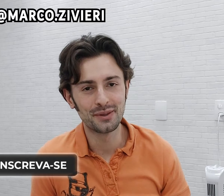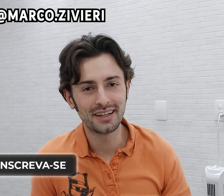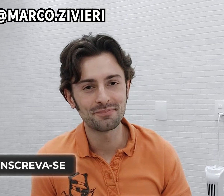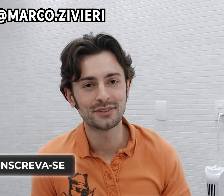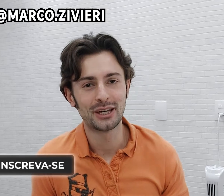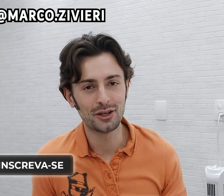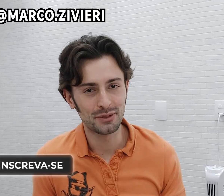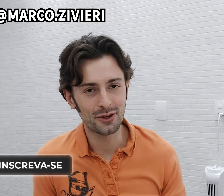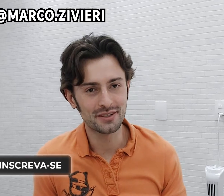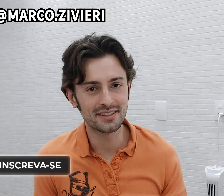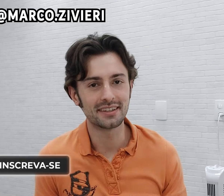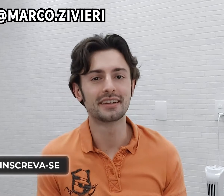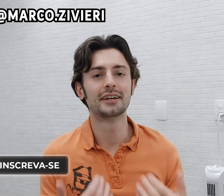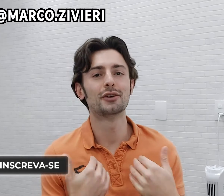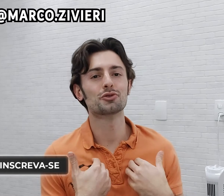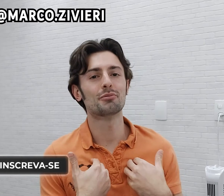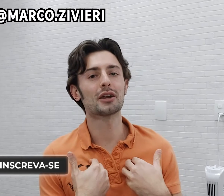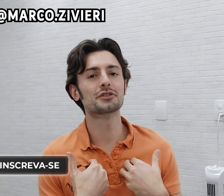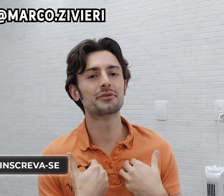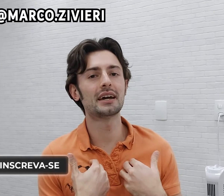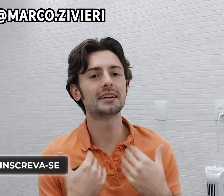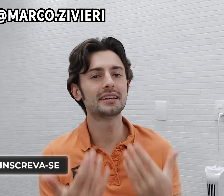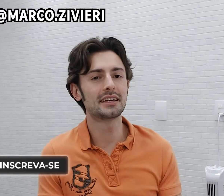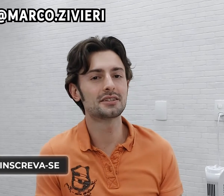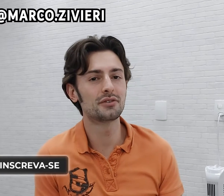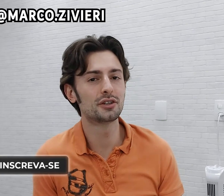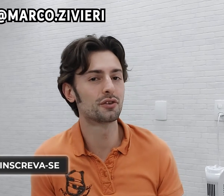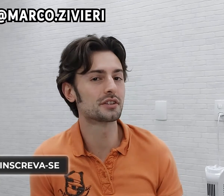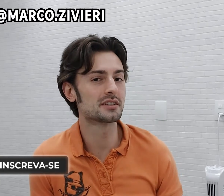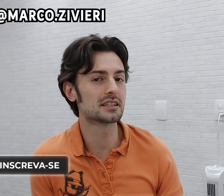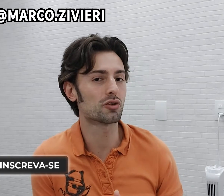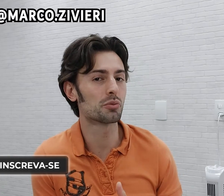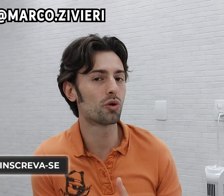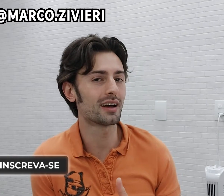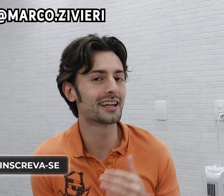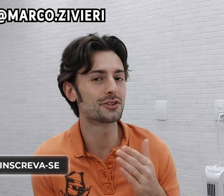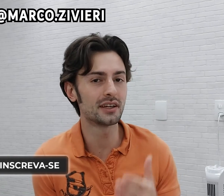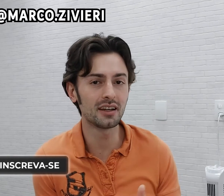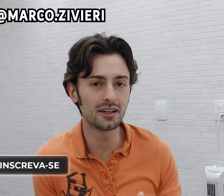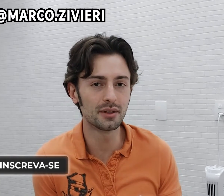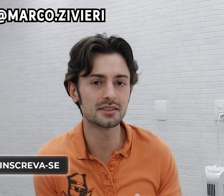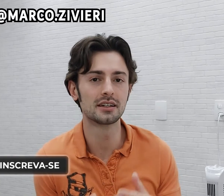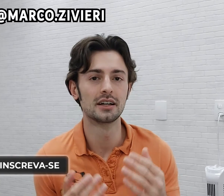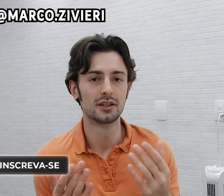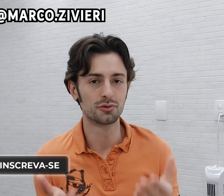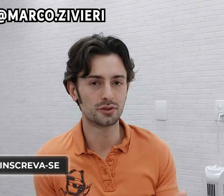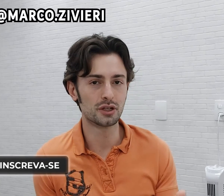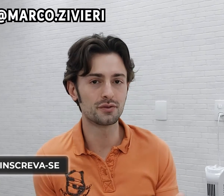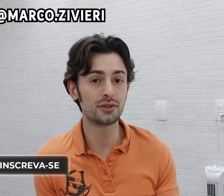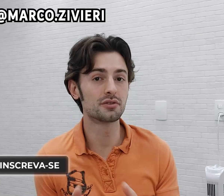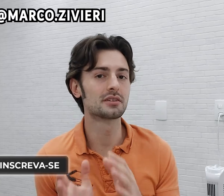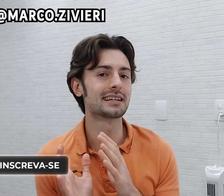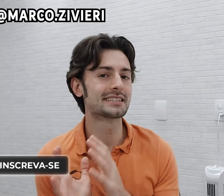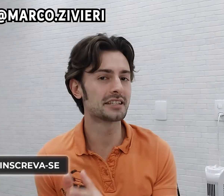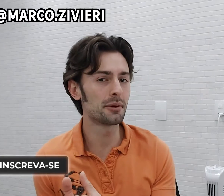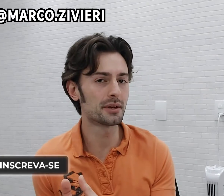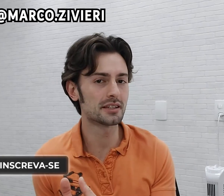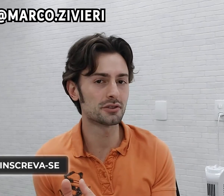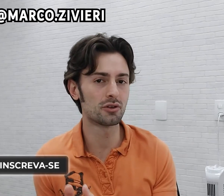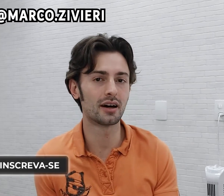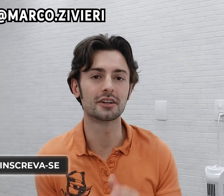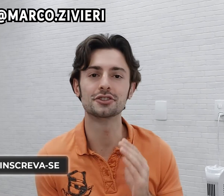Olá, tudo bem? Eu espero que sim. Eu sou Marcos de Vieira e nesse vídeo eu vou te ensinar como colocar legenda em libras nos seus vídeos